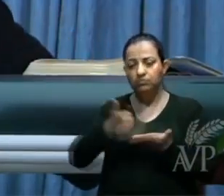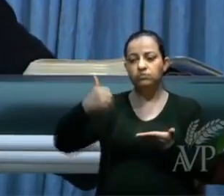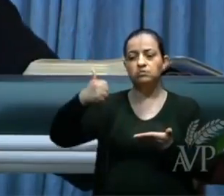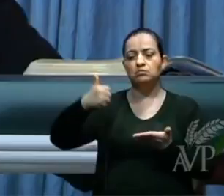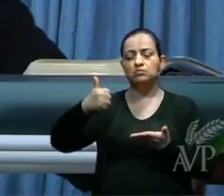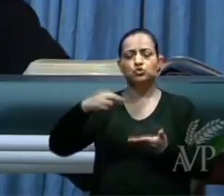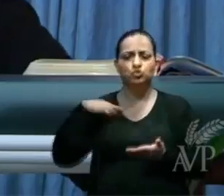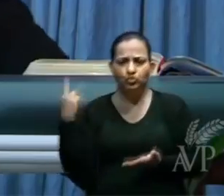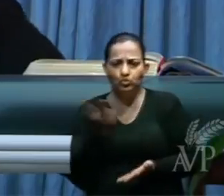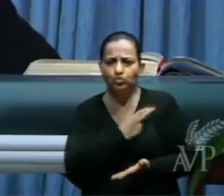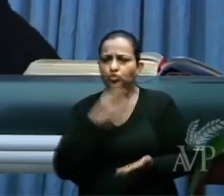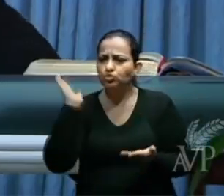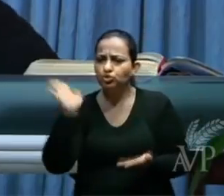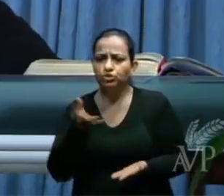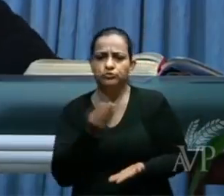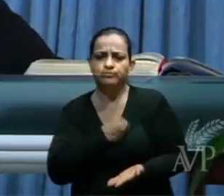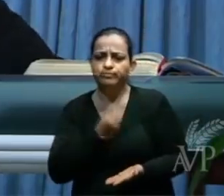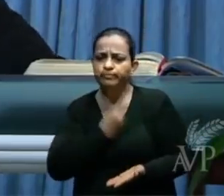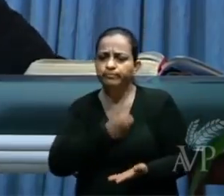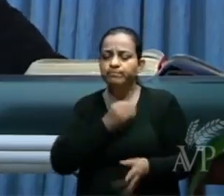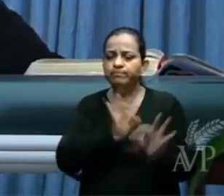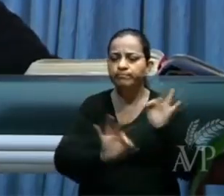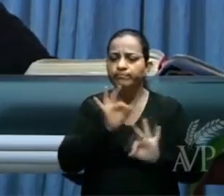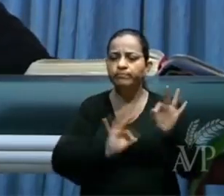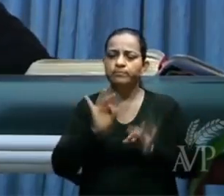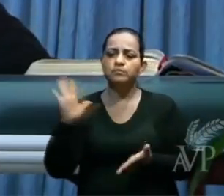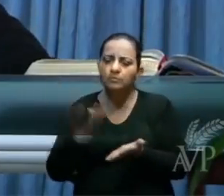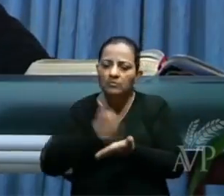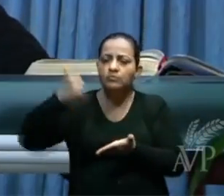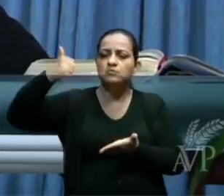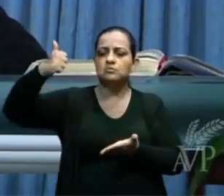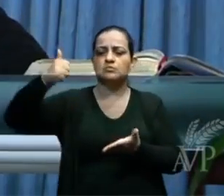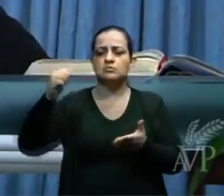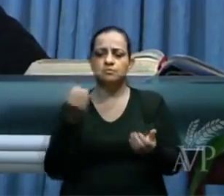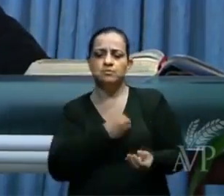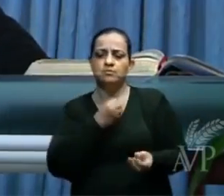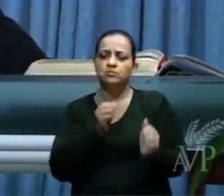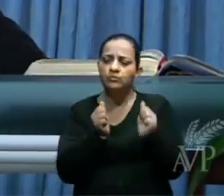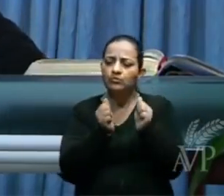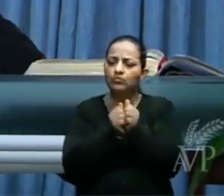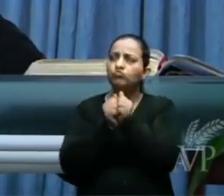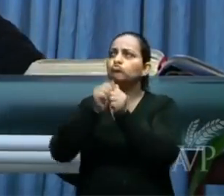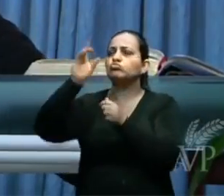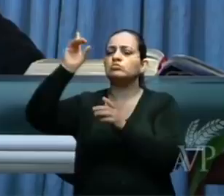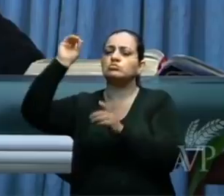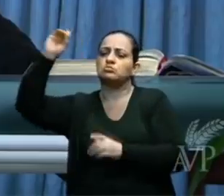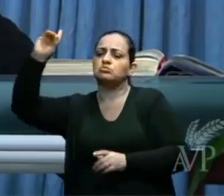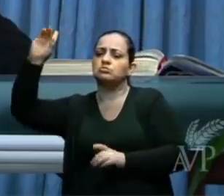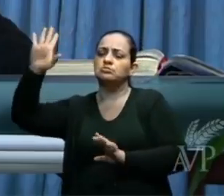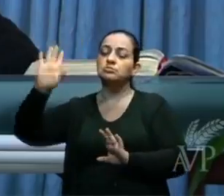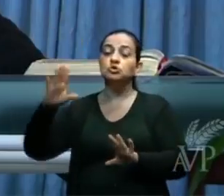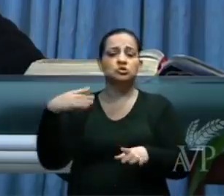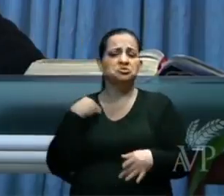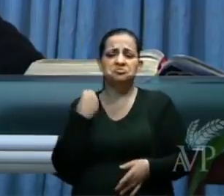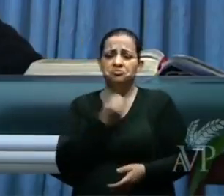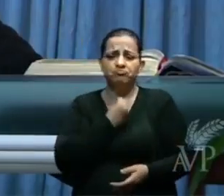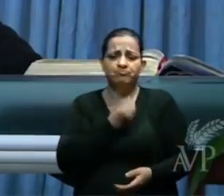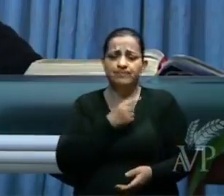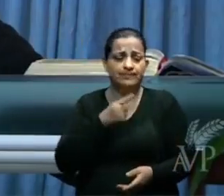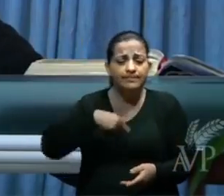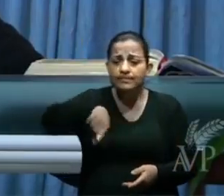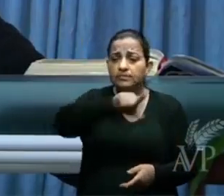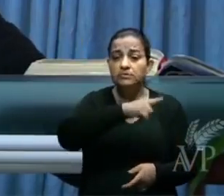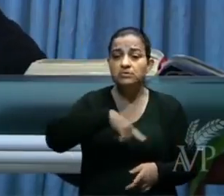estamos vivendo para o rapto nós não estamos vivendo aqui para